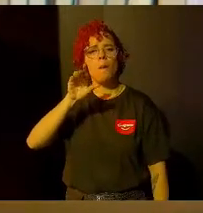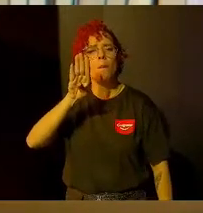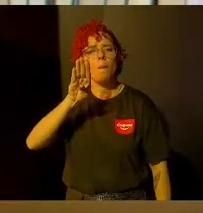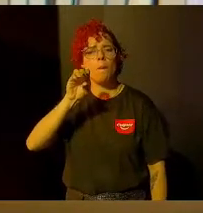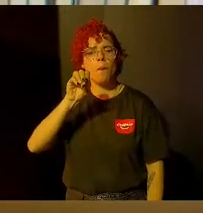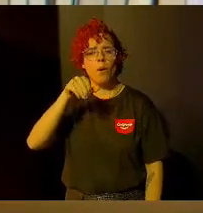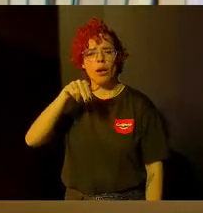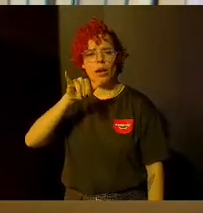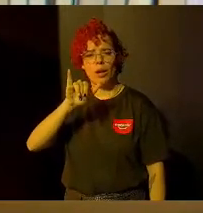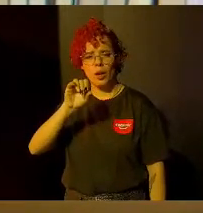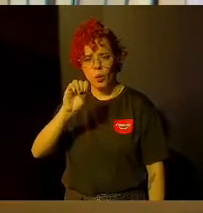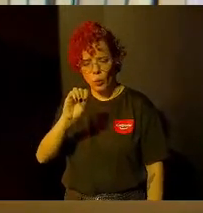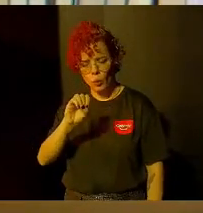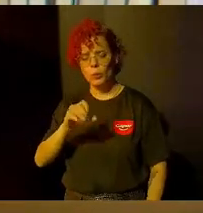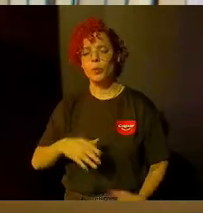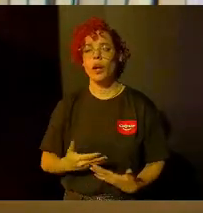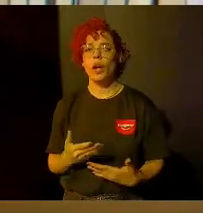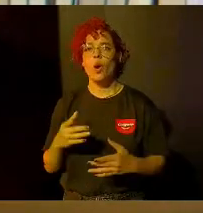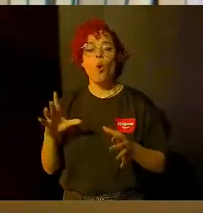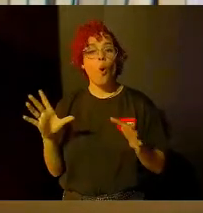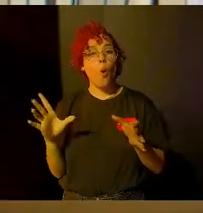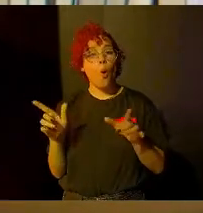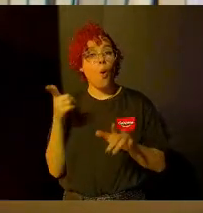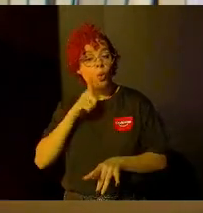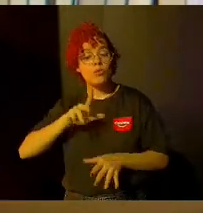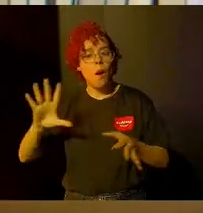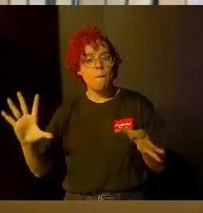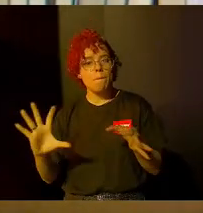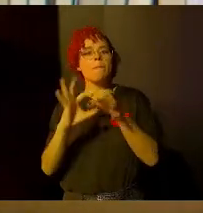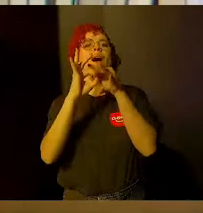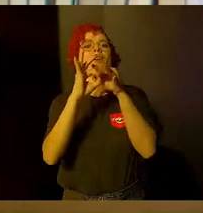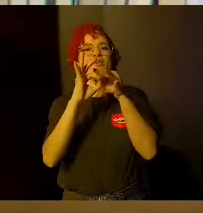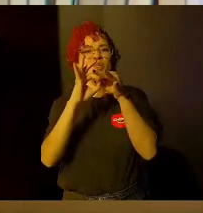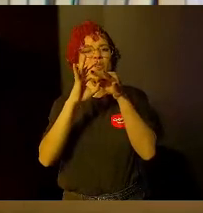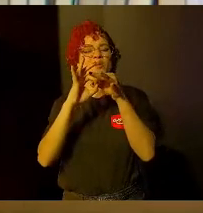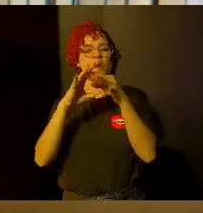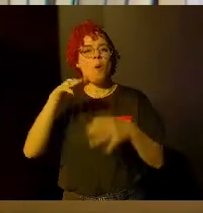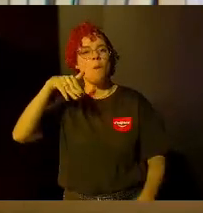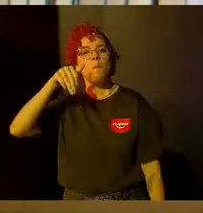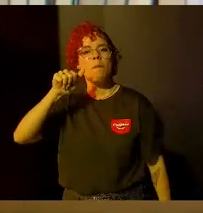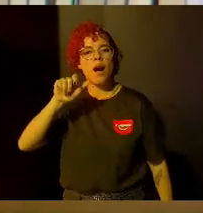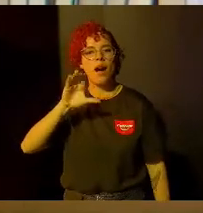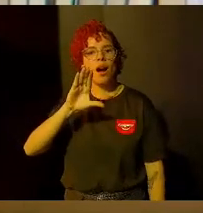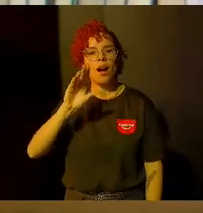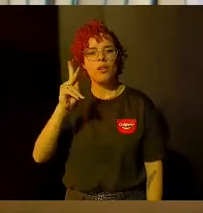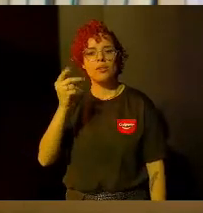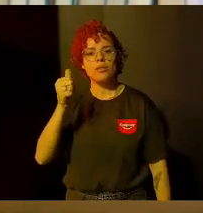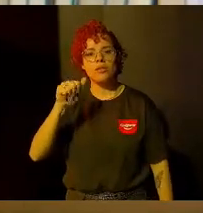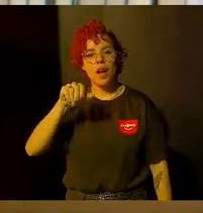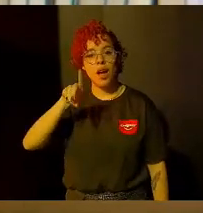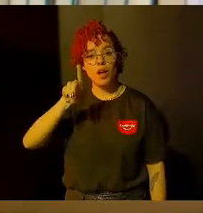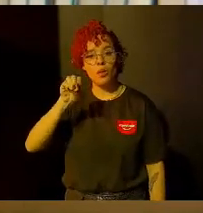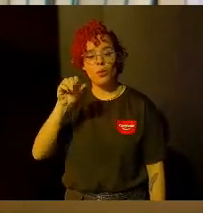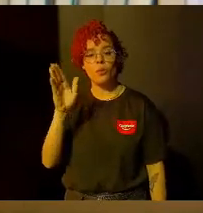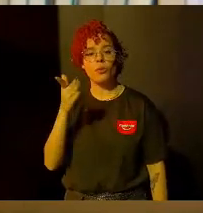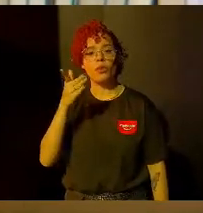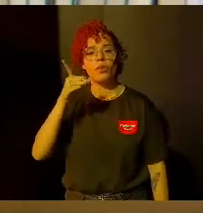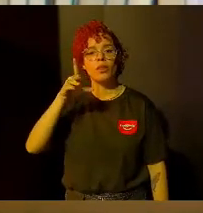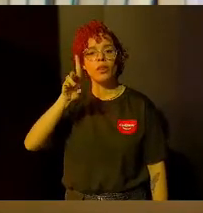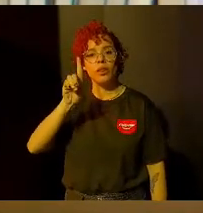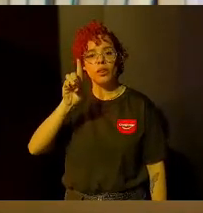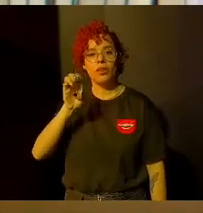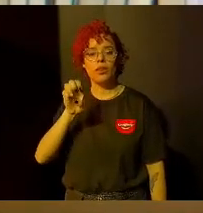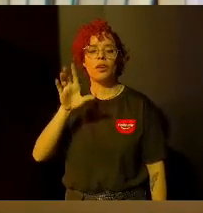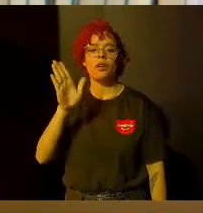consegui fazer um link né com Machado de Assis com o conto dele emblemático pai contra mãe que se passa